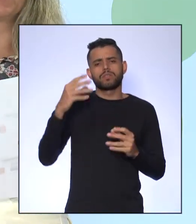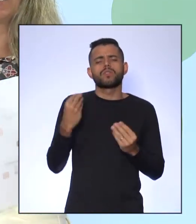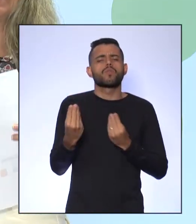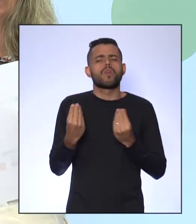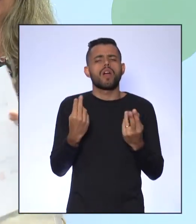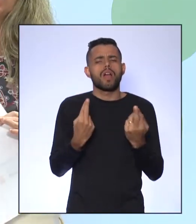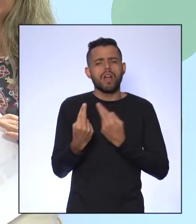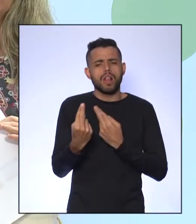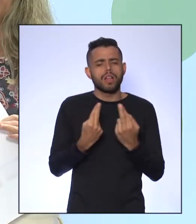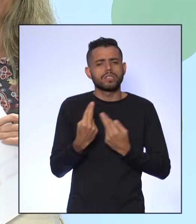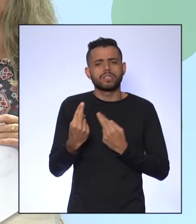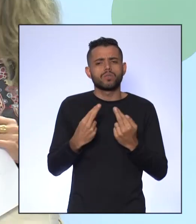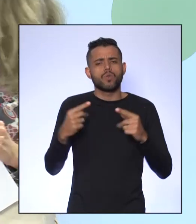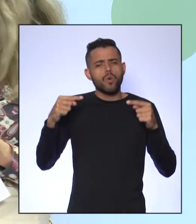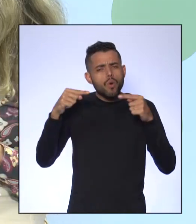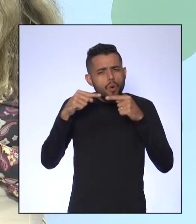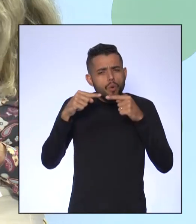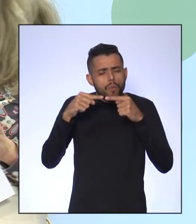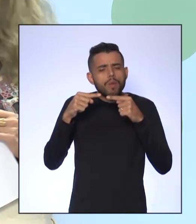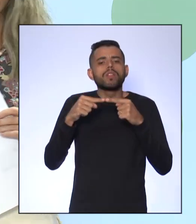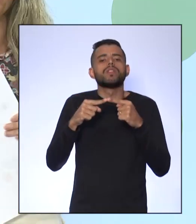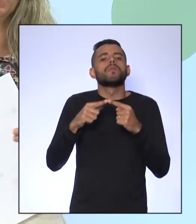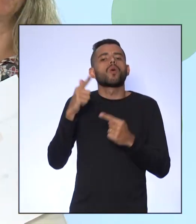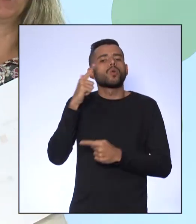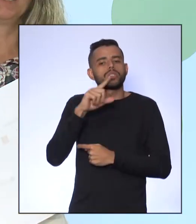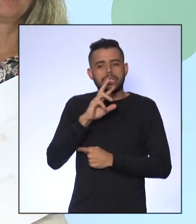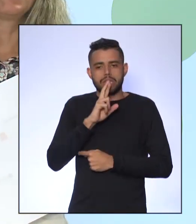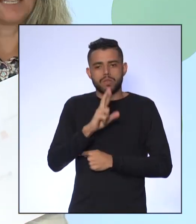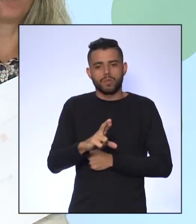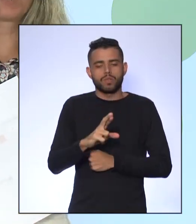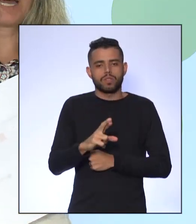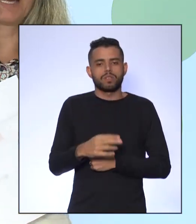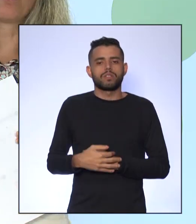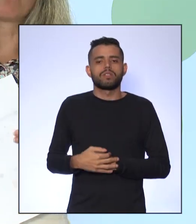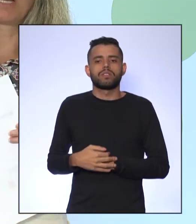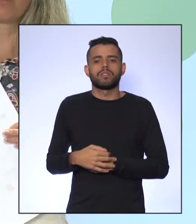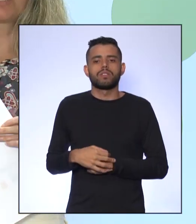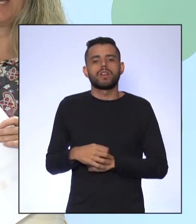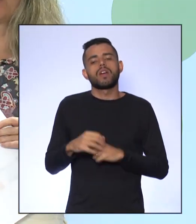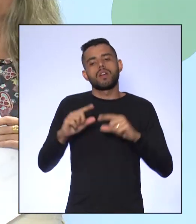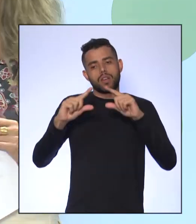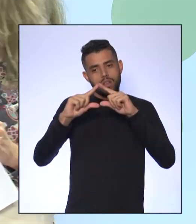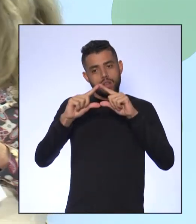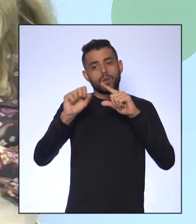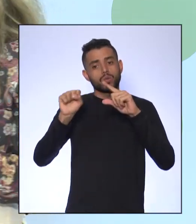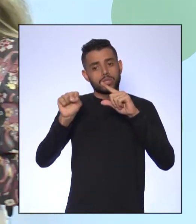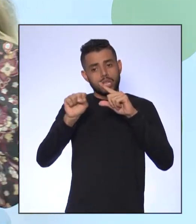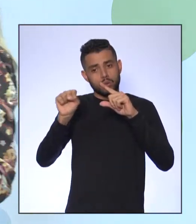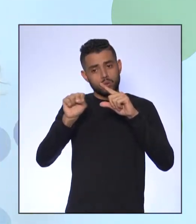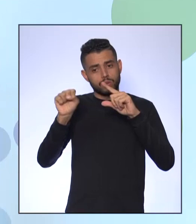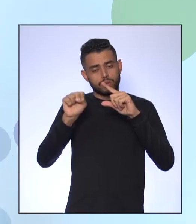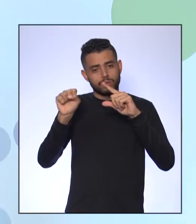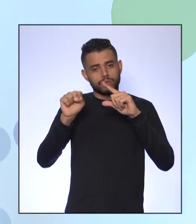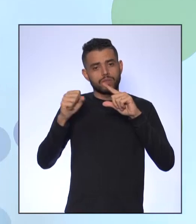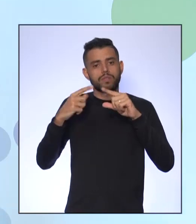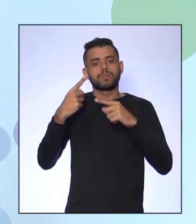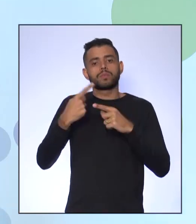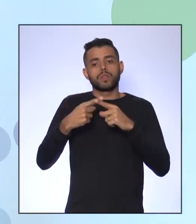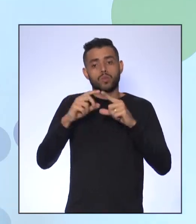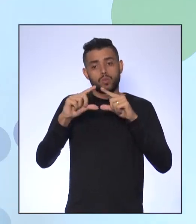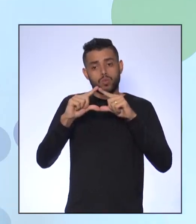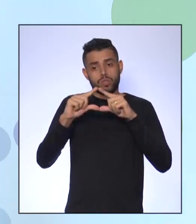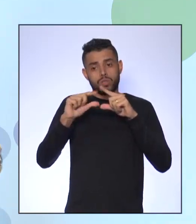que combinaria aqui, né, para resolver esse problema? Seria o seno, é o seno. Por quê? O seno é o cateto